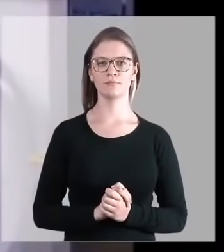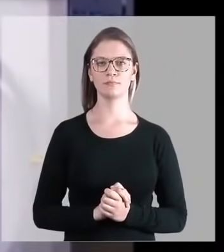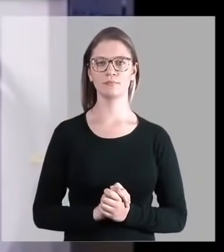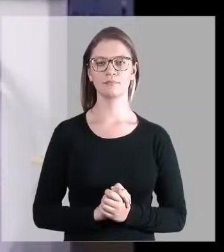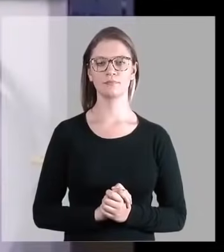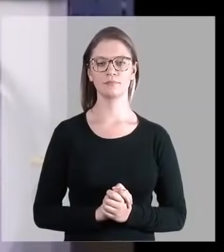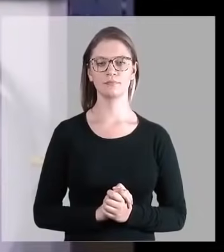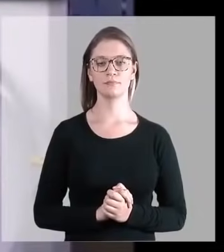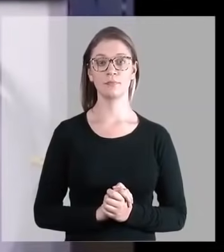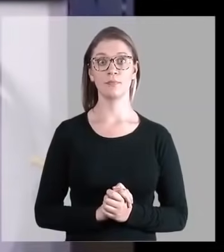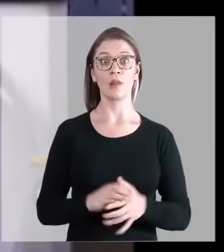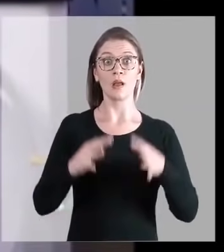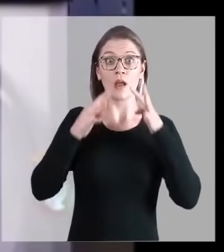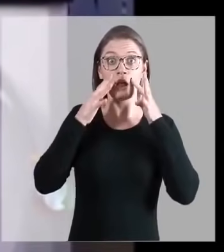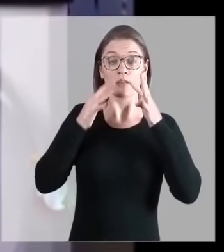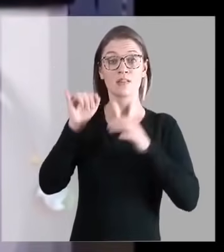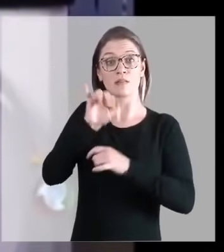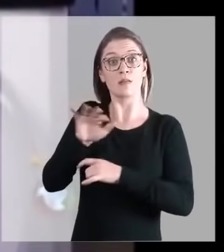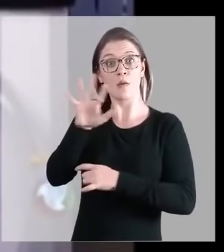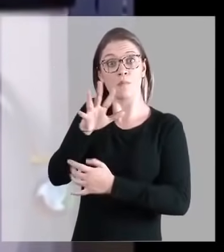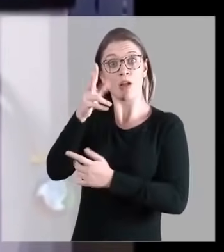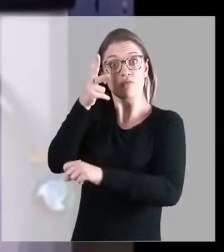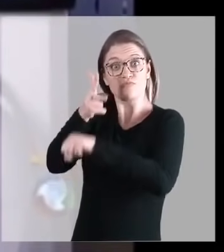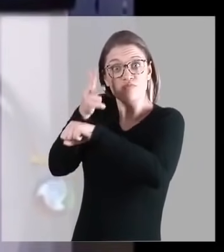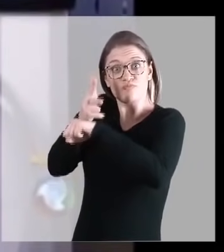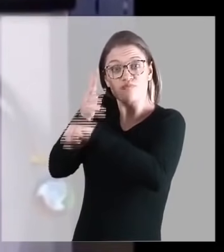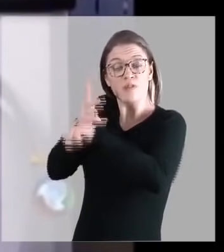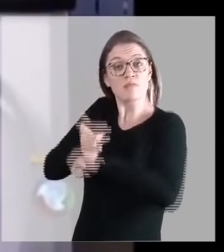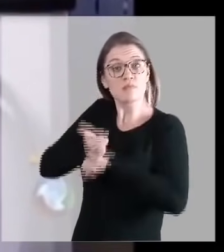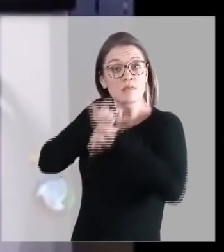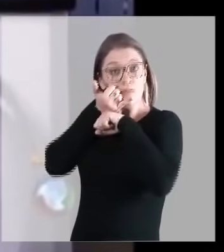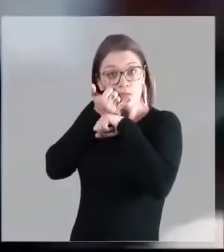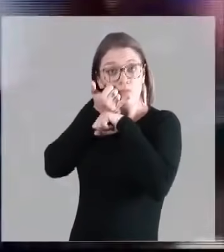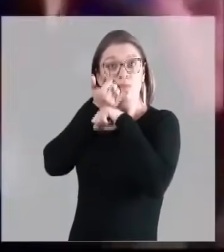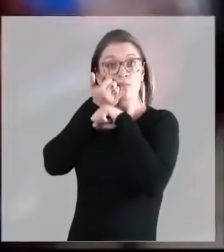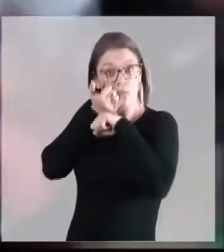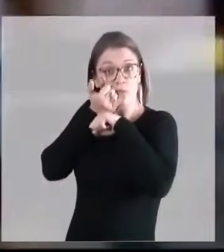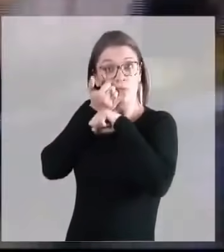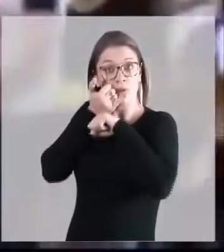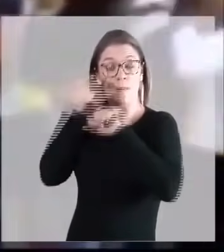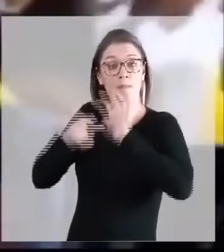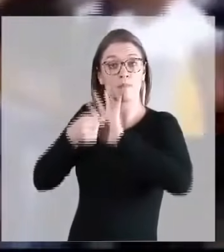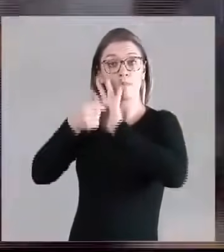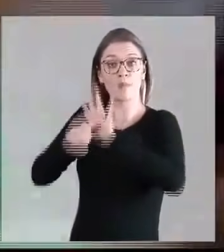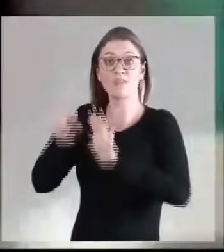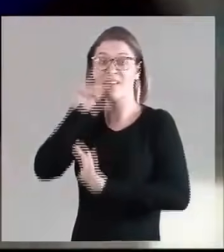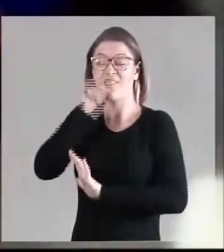gravadas com o telefone celular revelam falhas gravíssimas na educação pública.